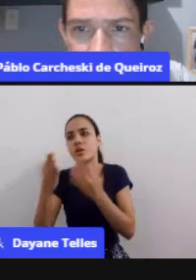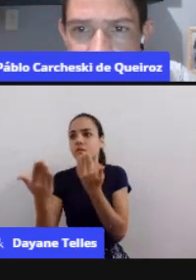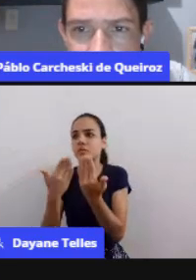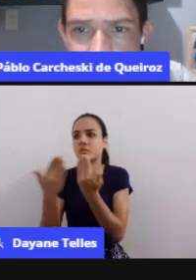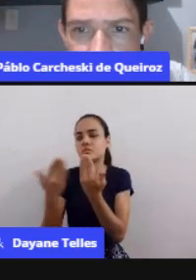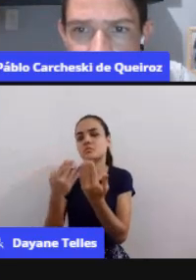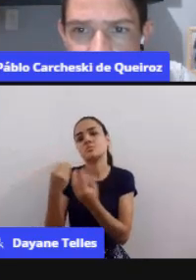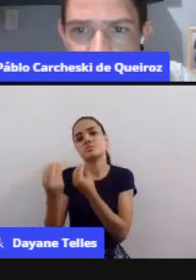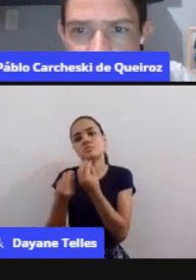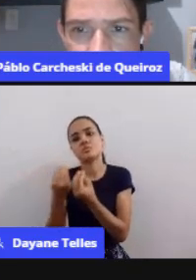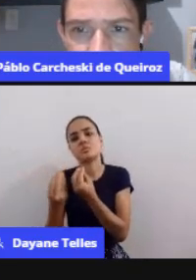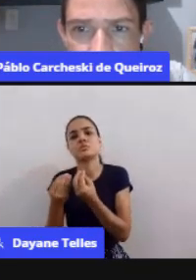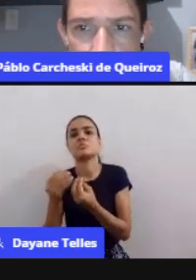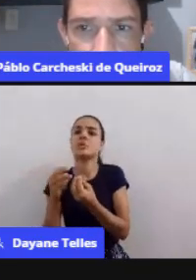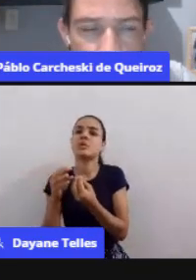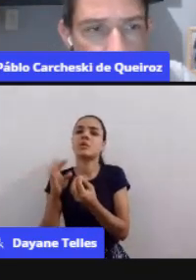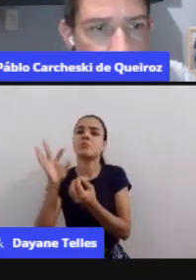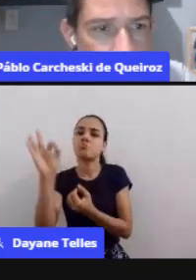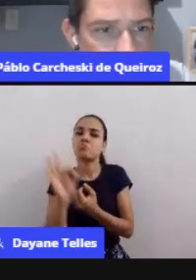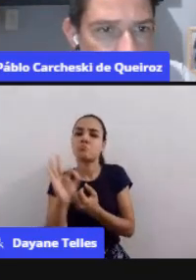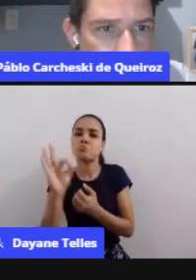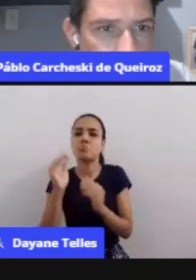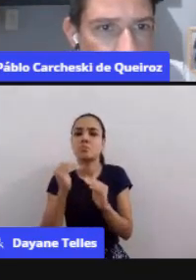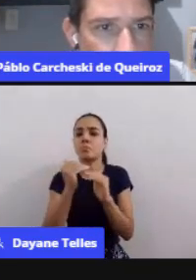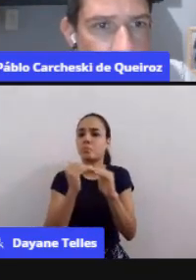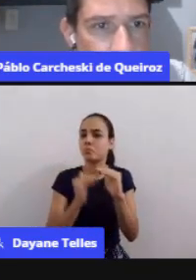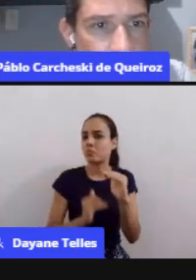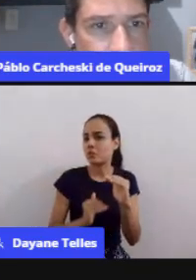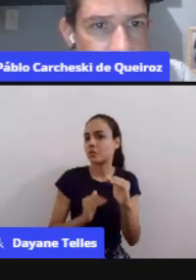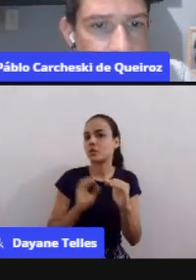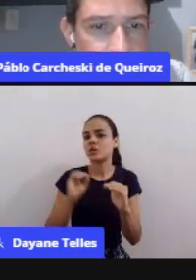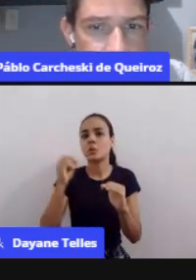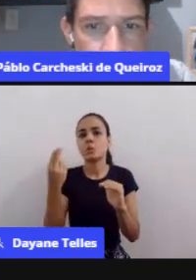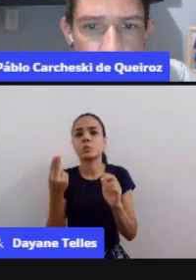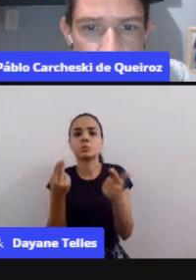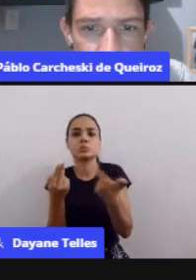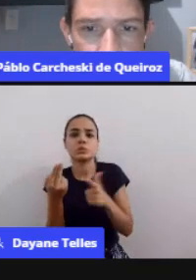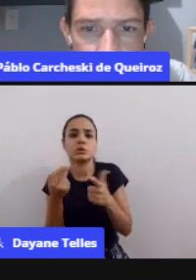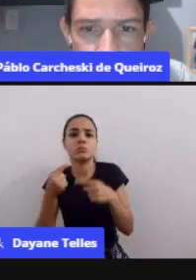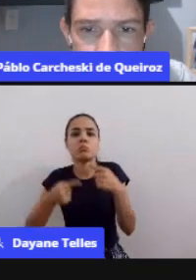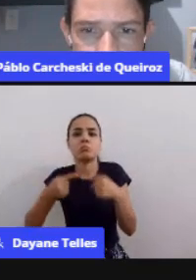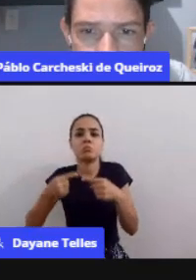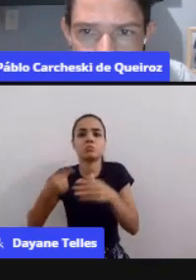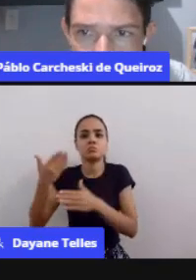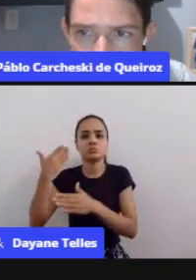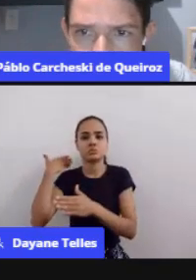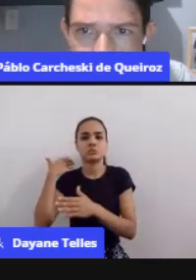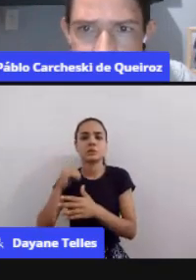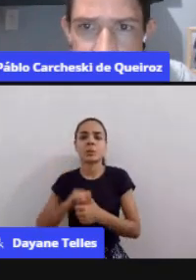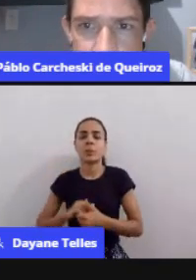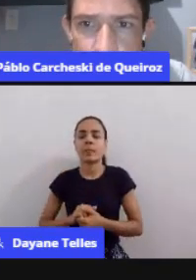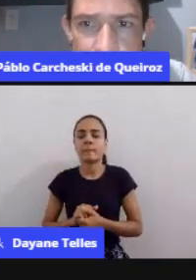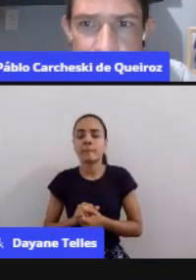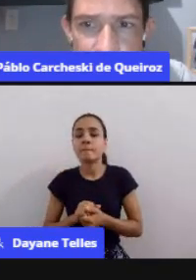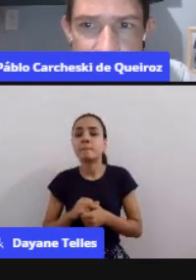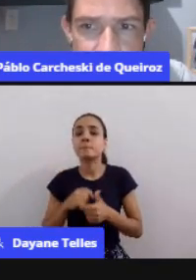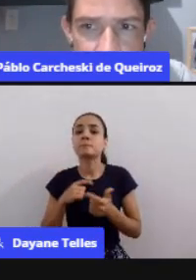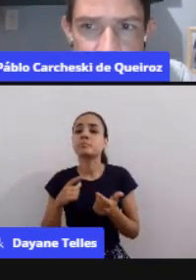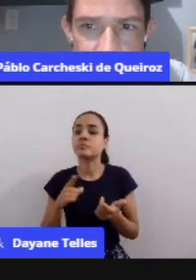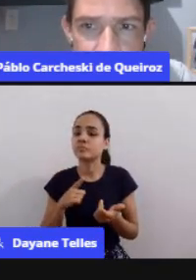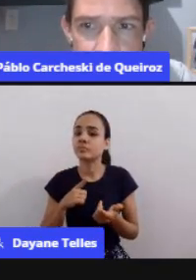uma fatura que ela tem várias faixas de consumo, né? Então, isso possibilita que o professor, né, realize